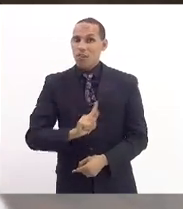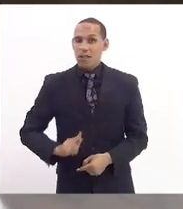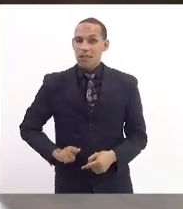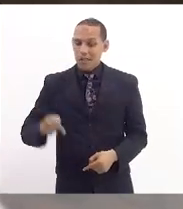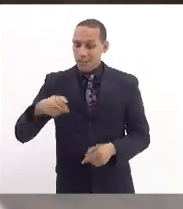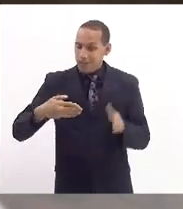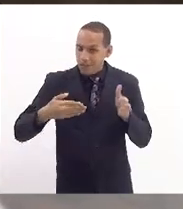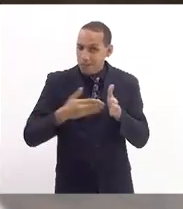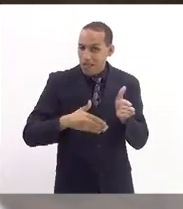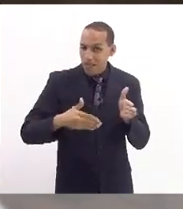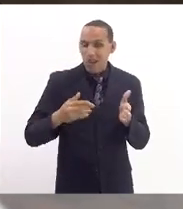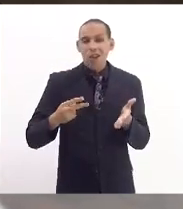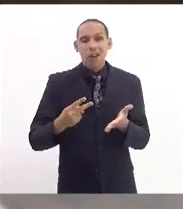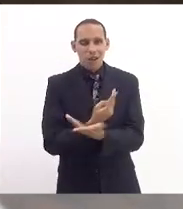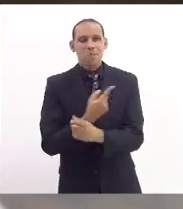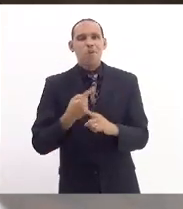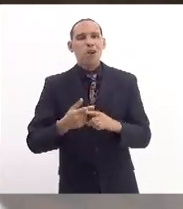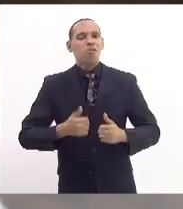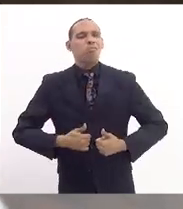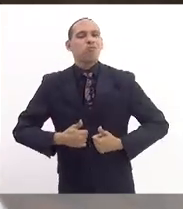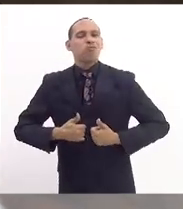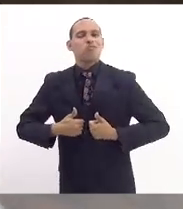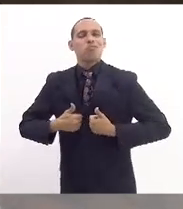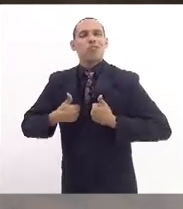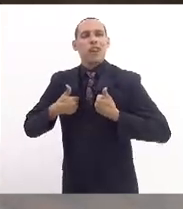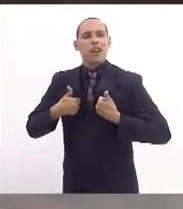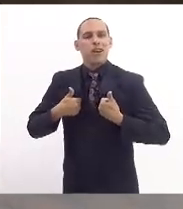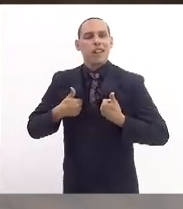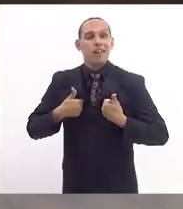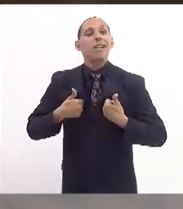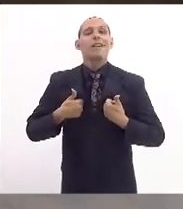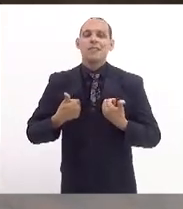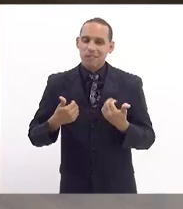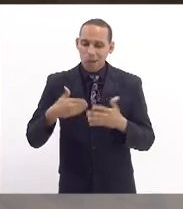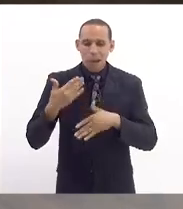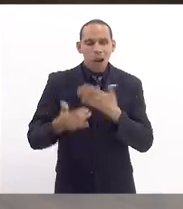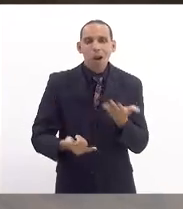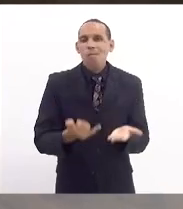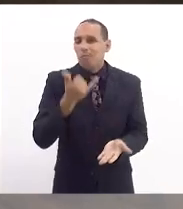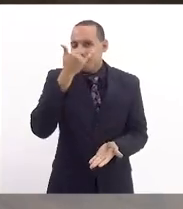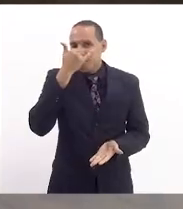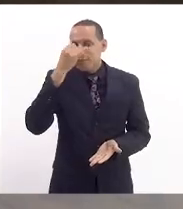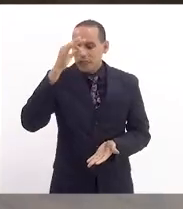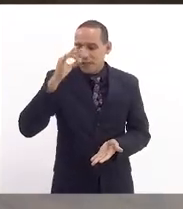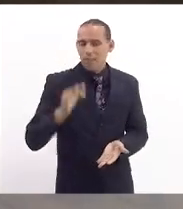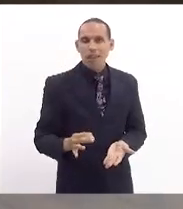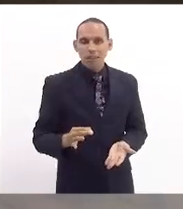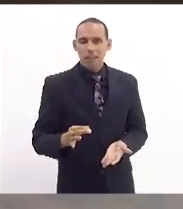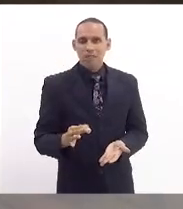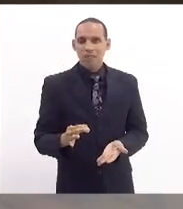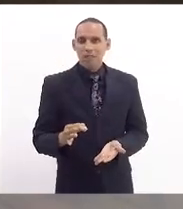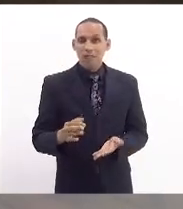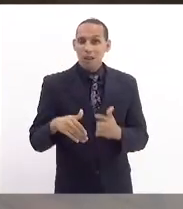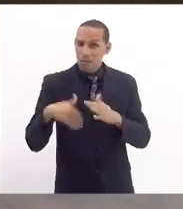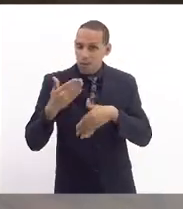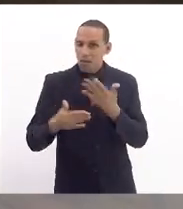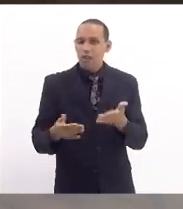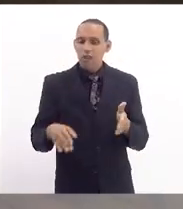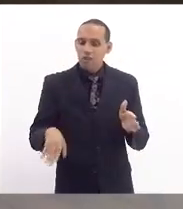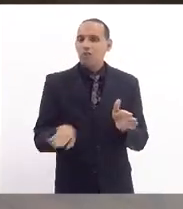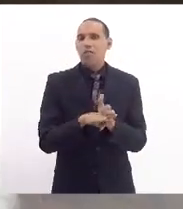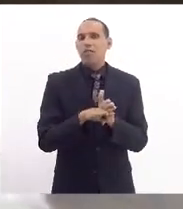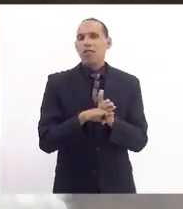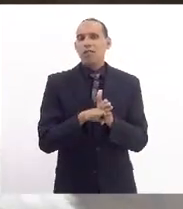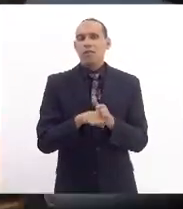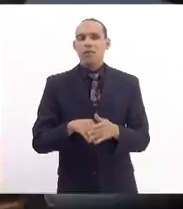impitimado aqui por conta da sua arrogância arrogância precede a mina uma hora ela